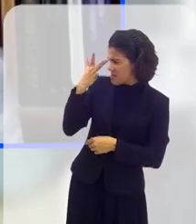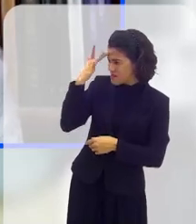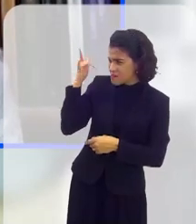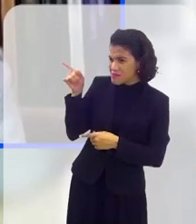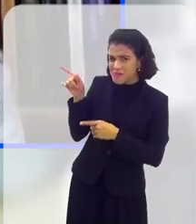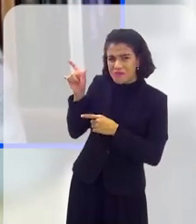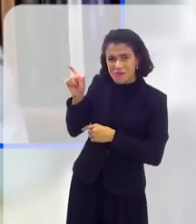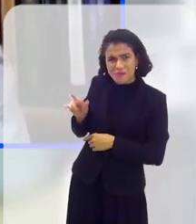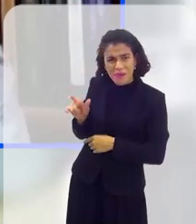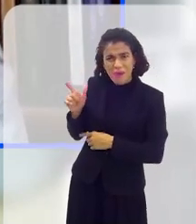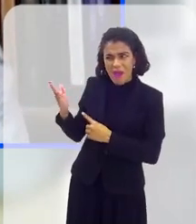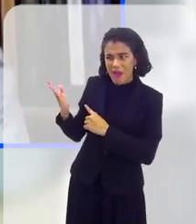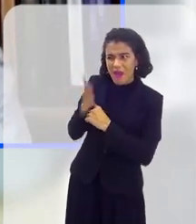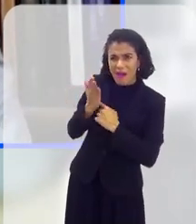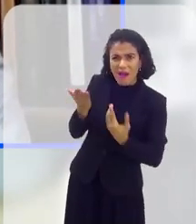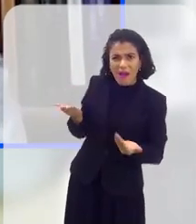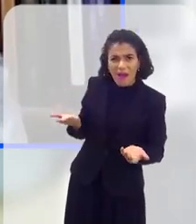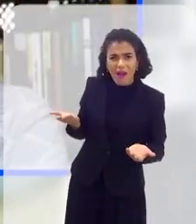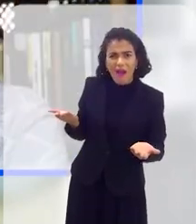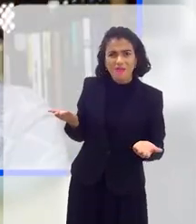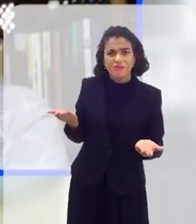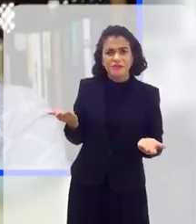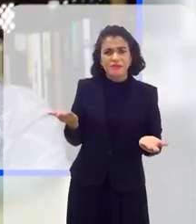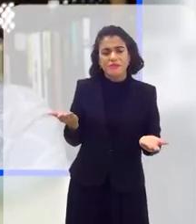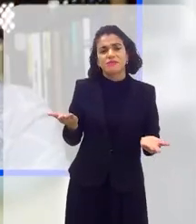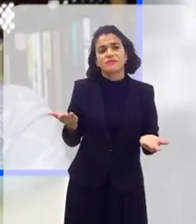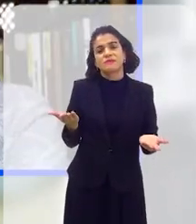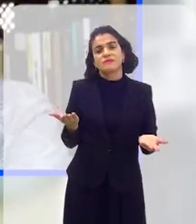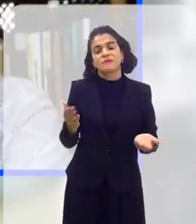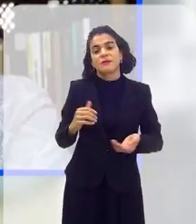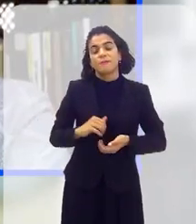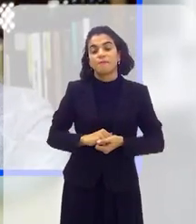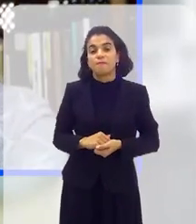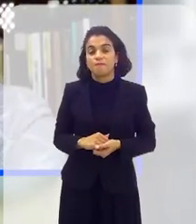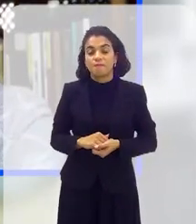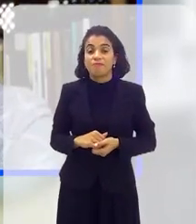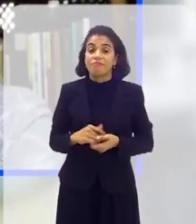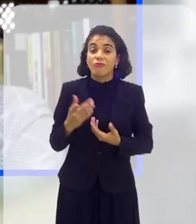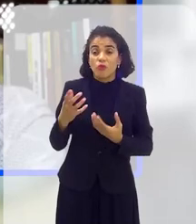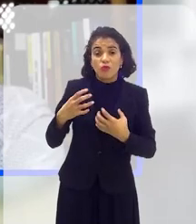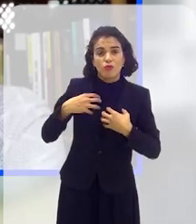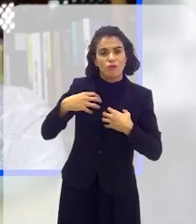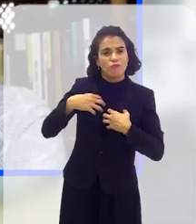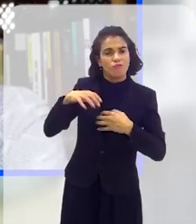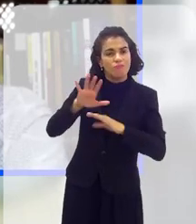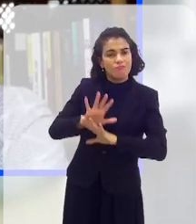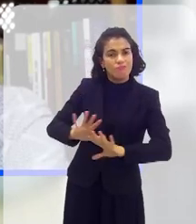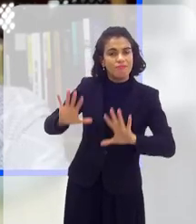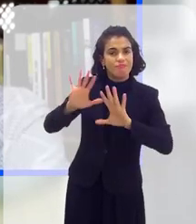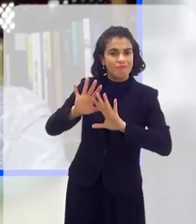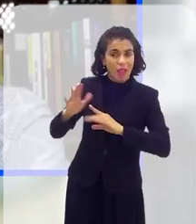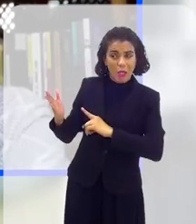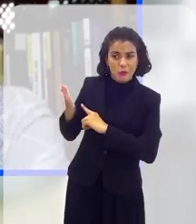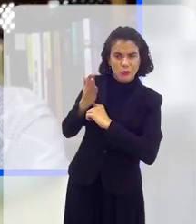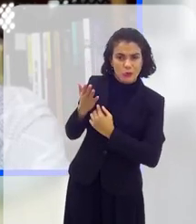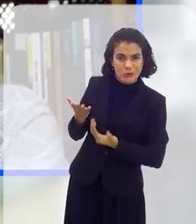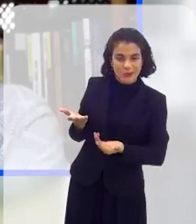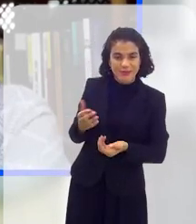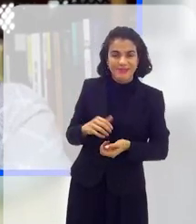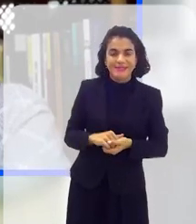esperava, que ele desconhecia que essa personagem pudesse, que é um que pudesse ajudá-lo da forma que ela